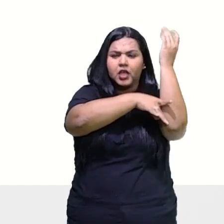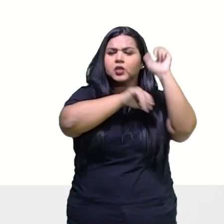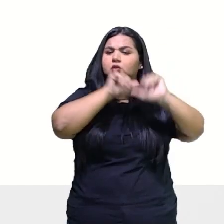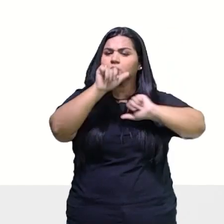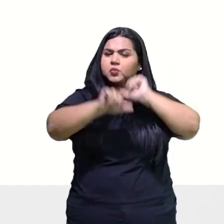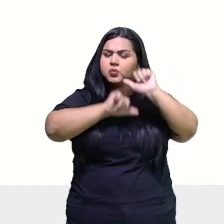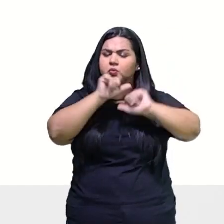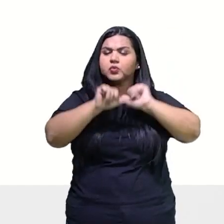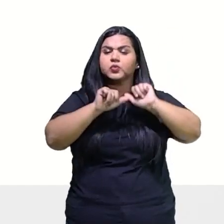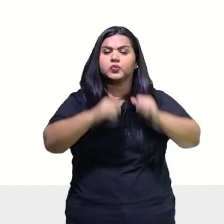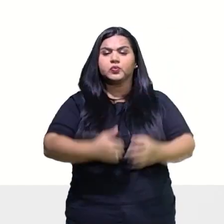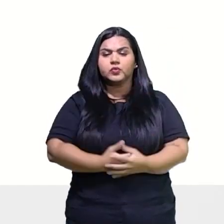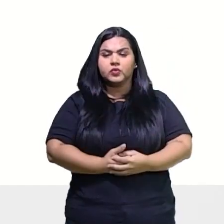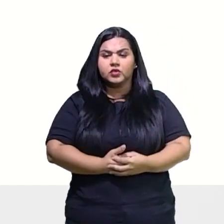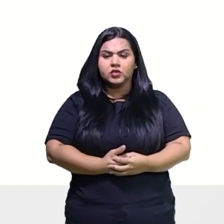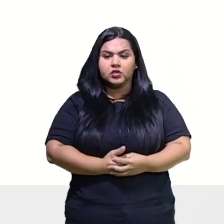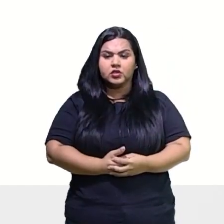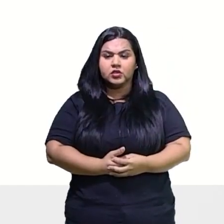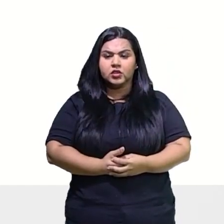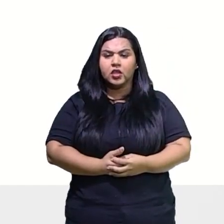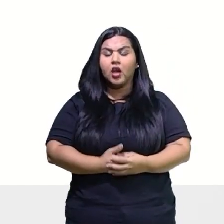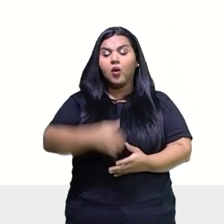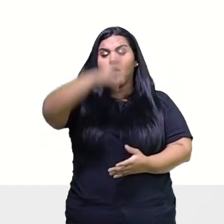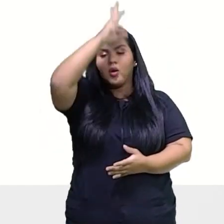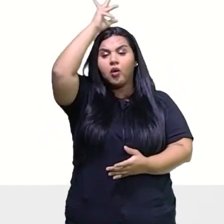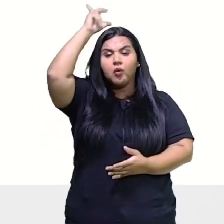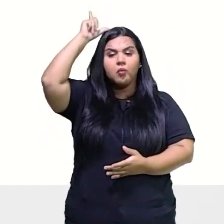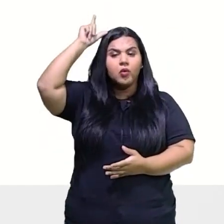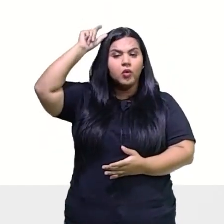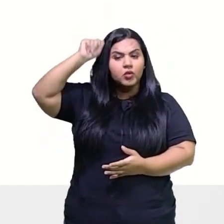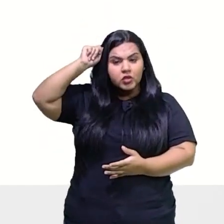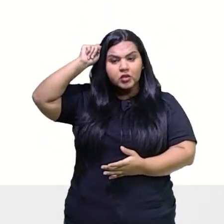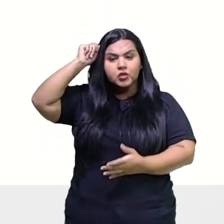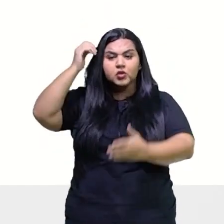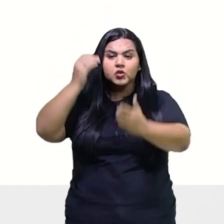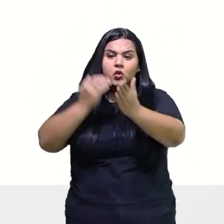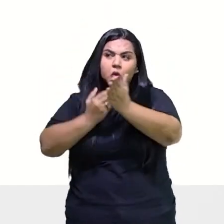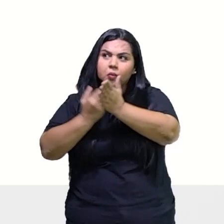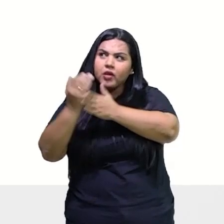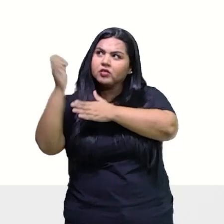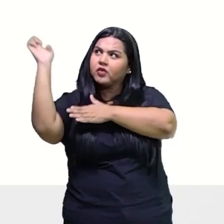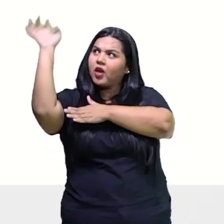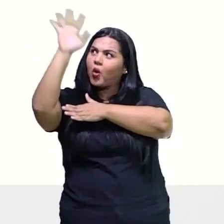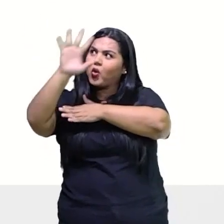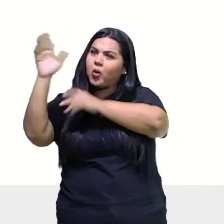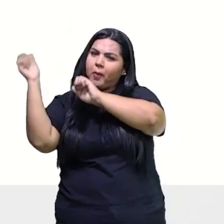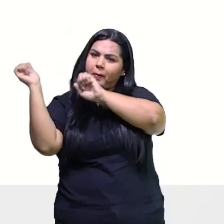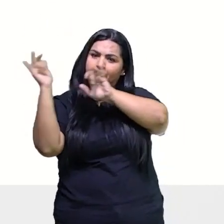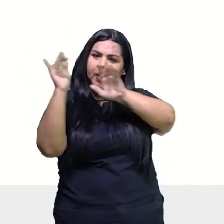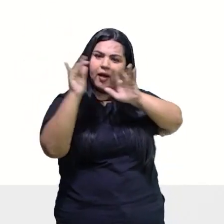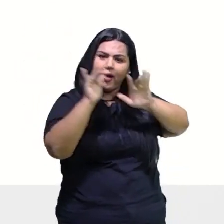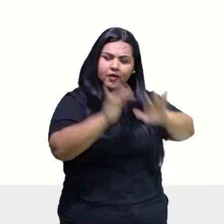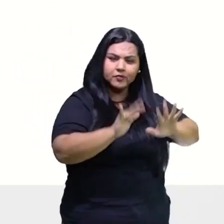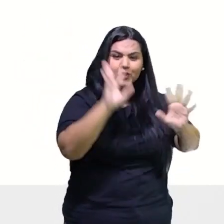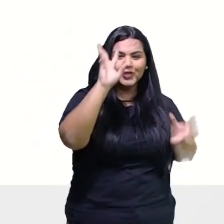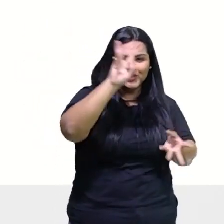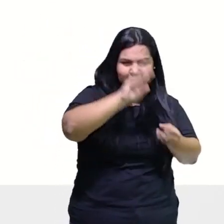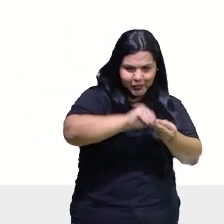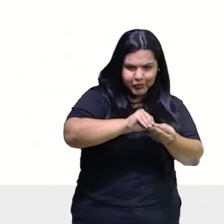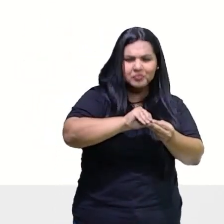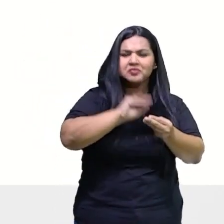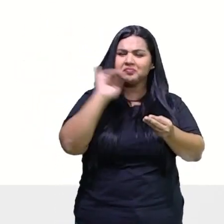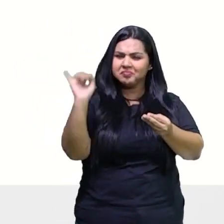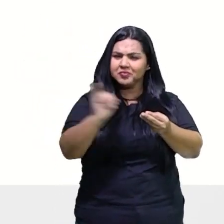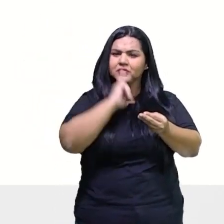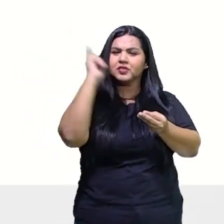e aí o Amazonas começa a receber muitos europeus. Então, resumindo a nossa aula, o que é